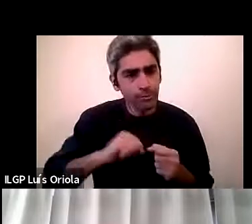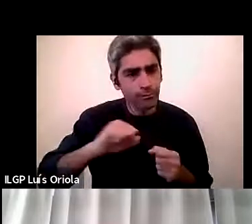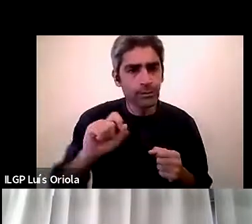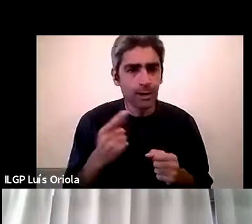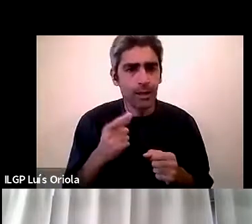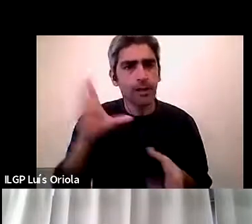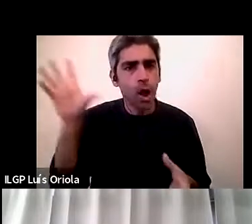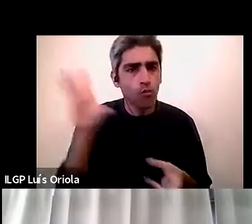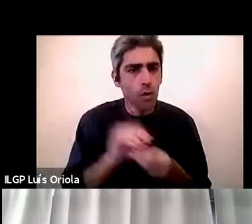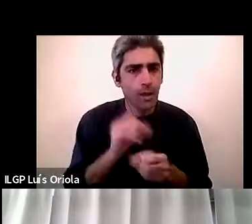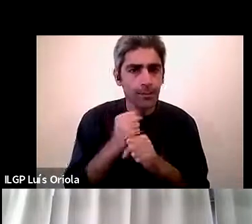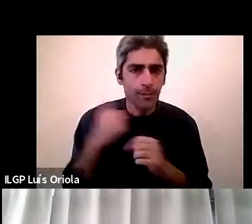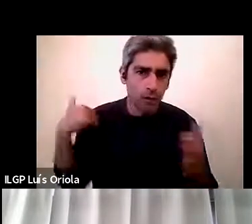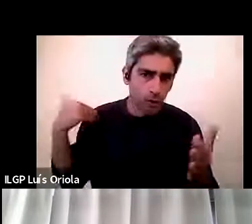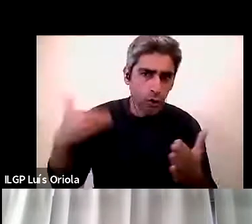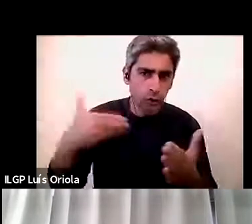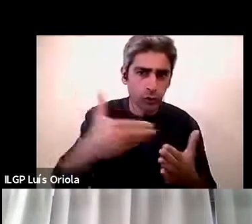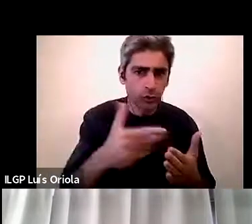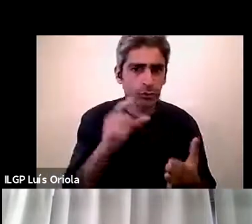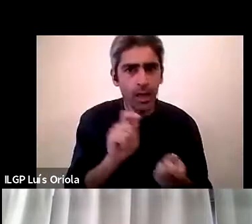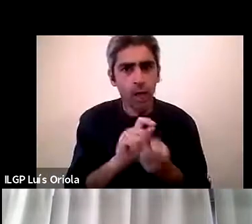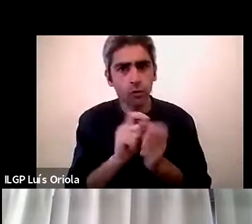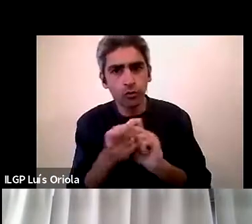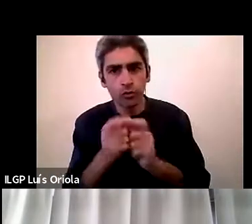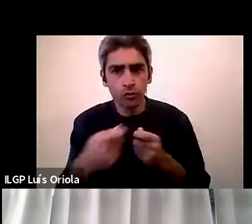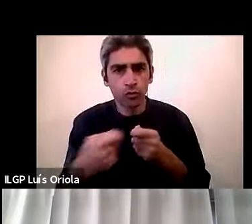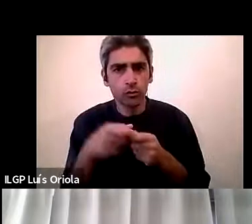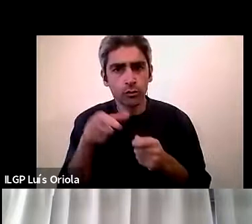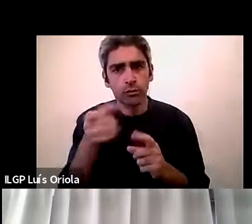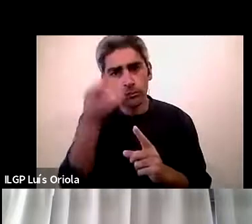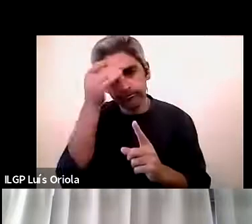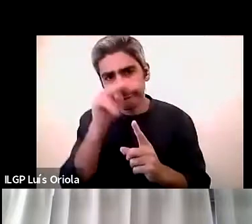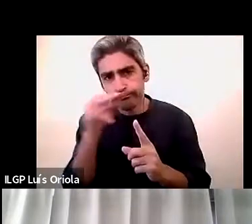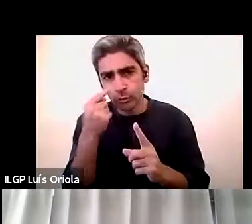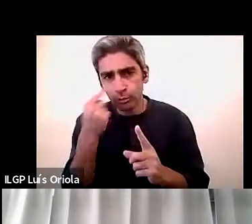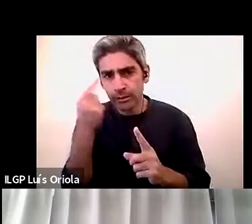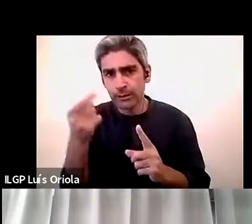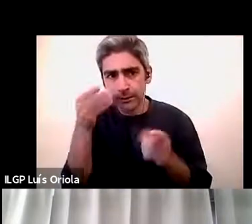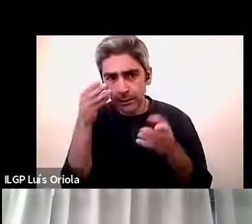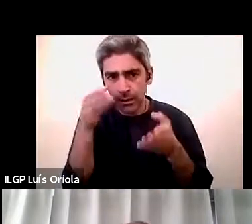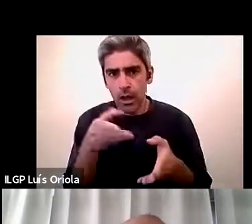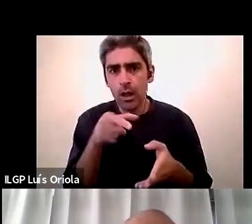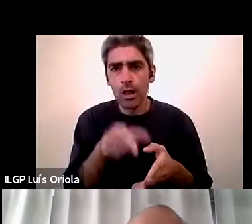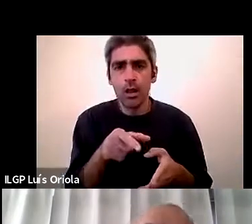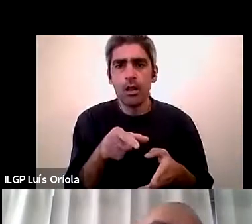dos trabalhos que temos desenvolvido e ajustá-las a este ângulo, a esta lente muito particular do